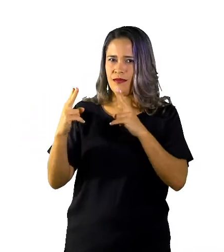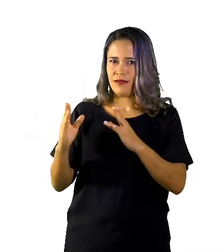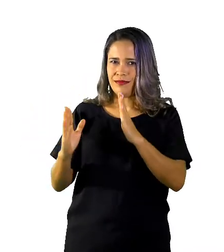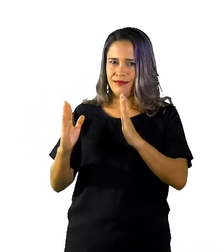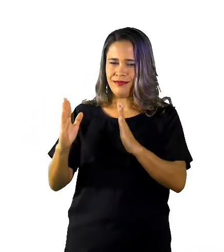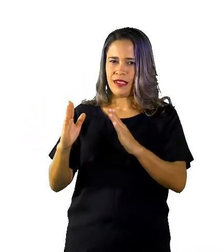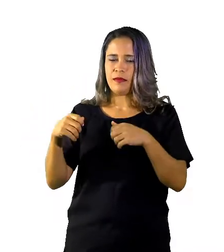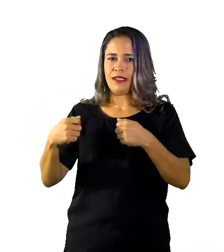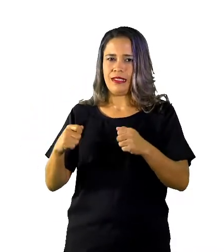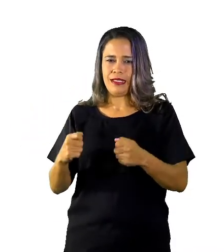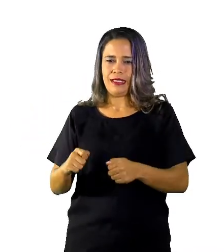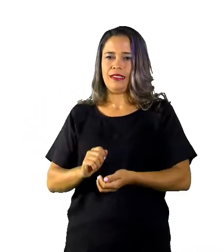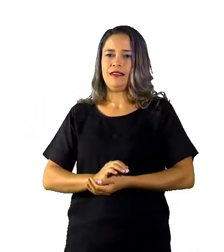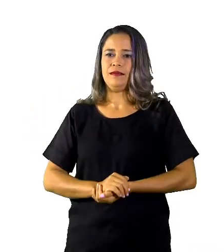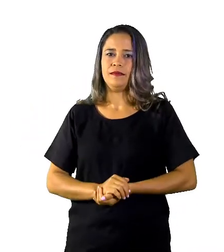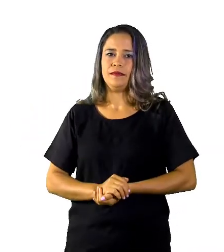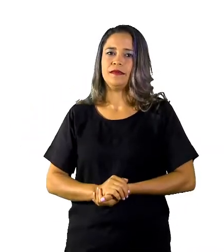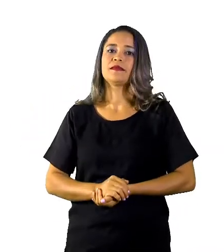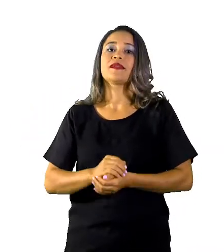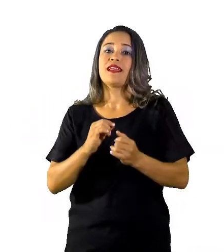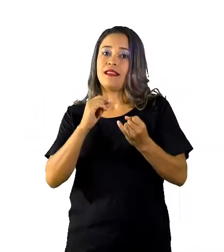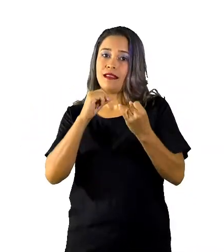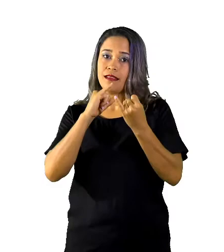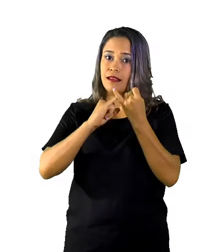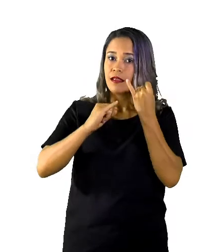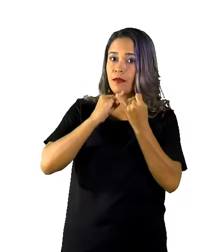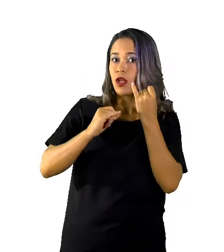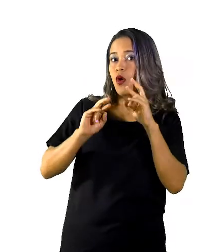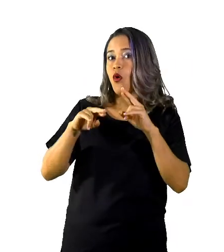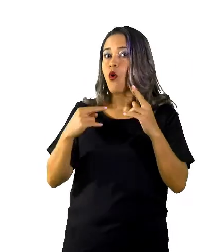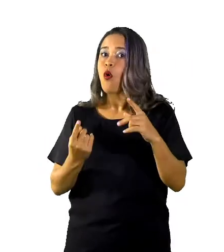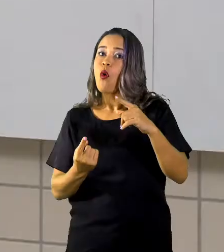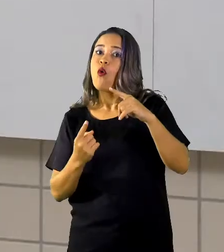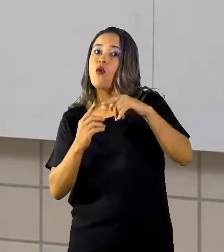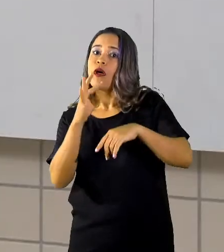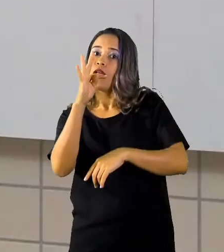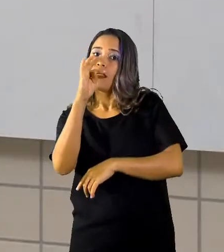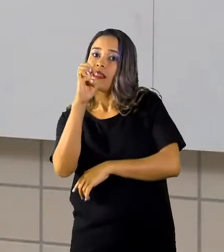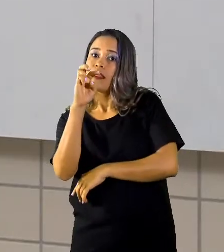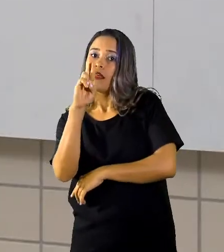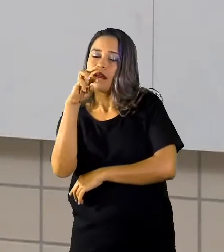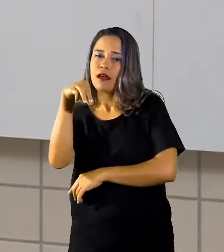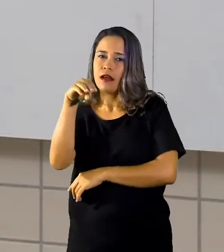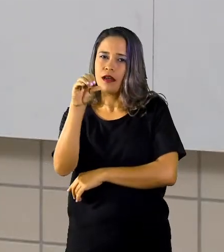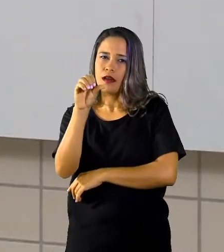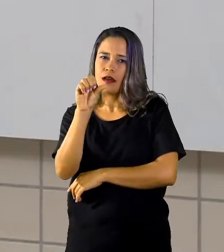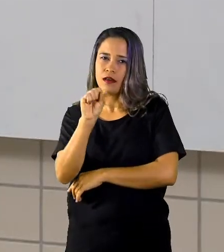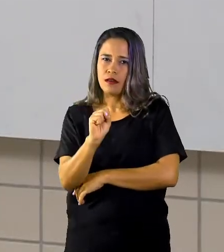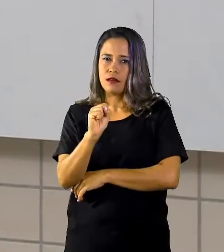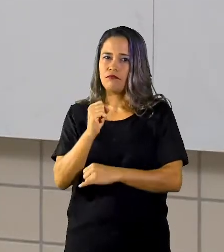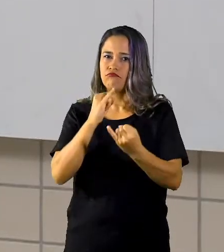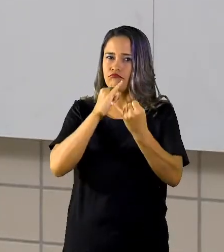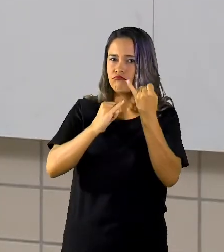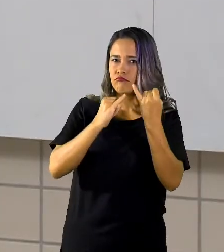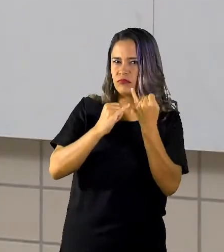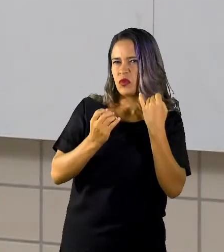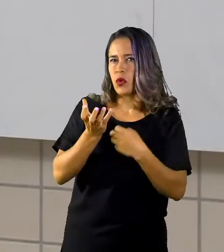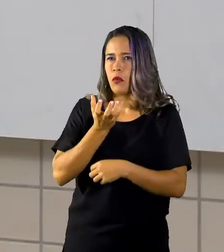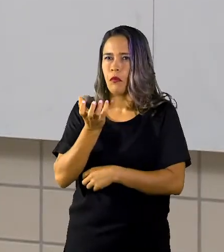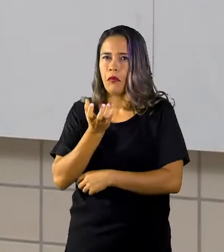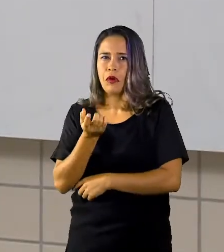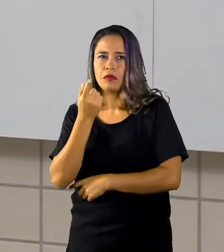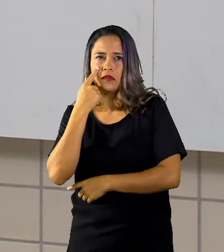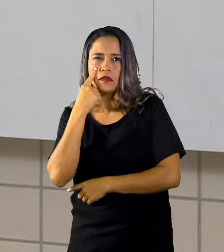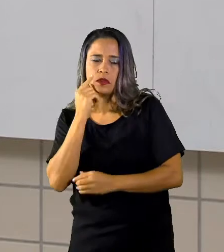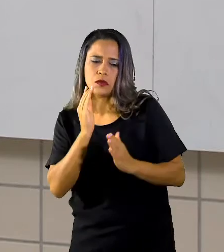denominados monômios semelhantes ou termos semelhantes. Percebam então que quando eu quero verificar a